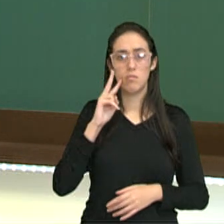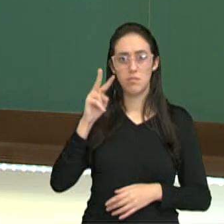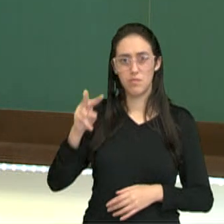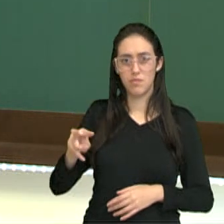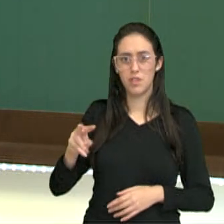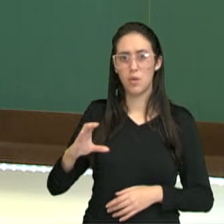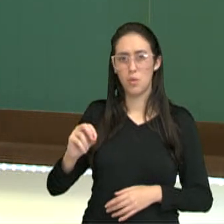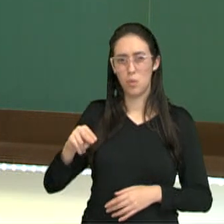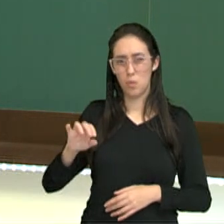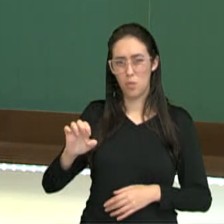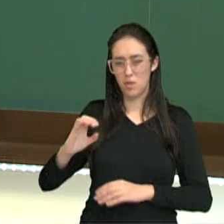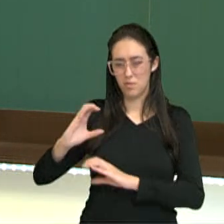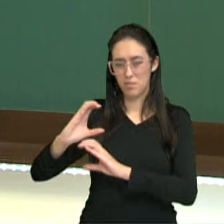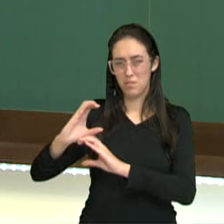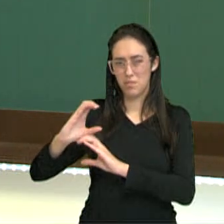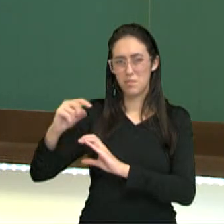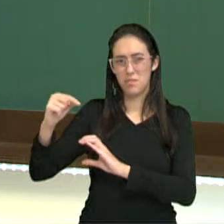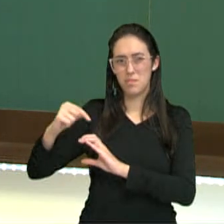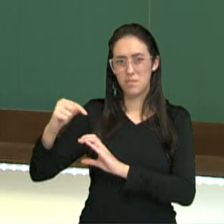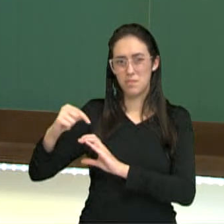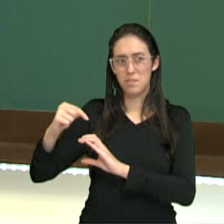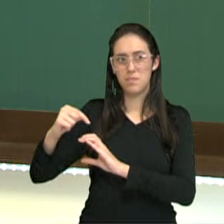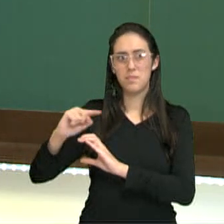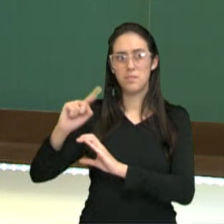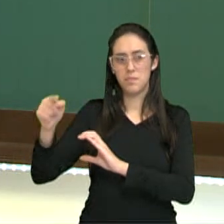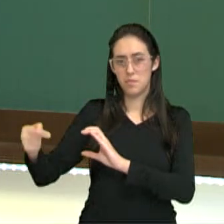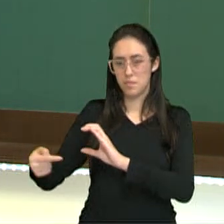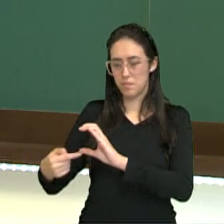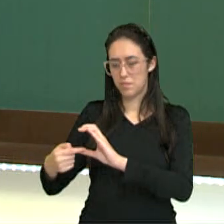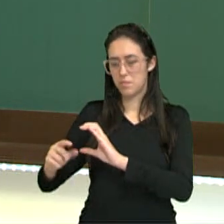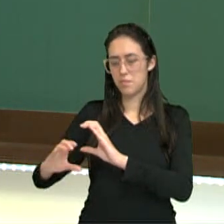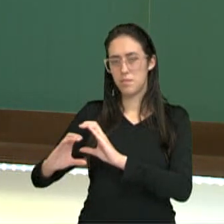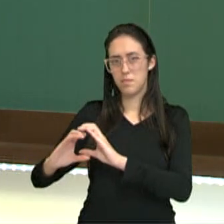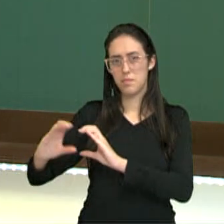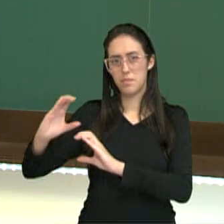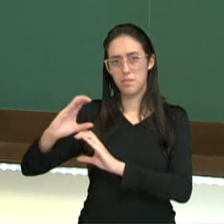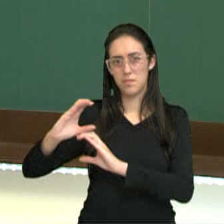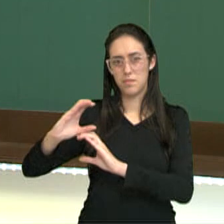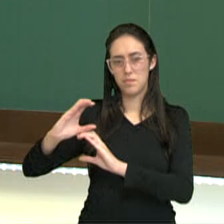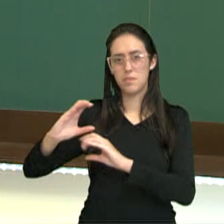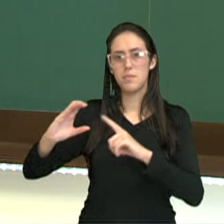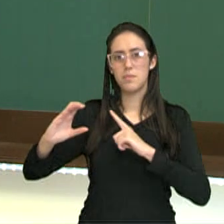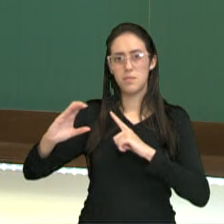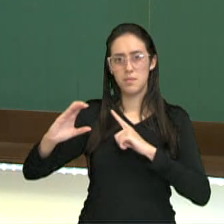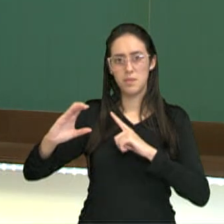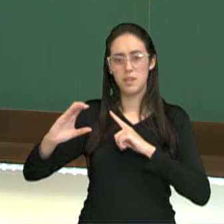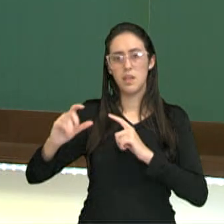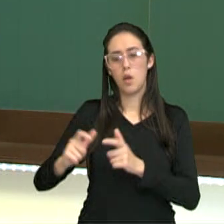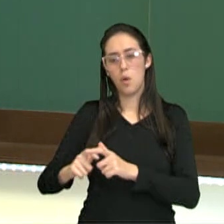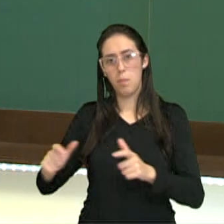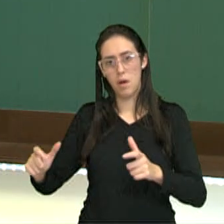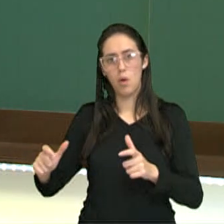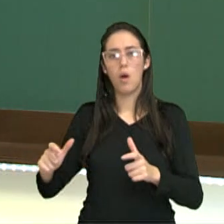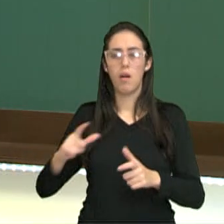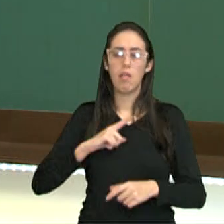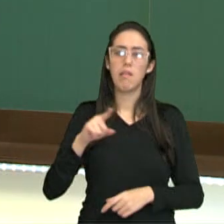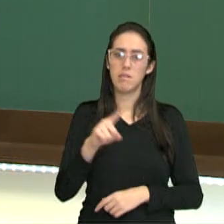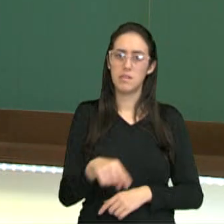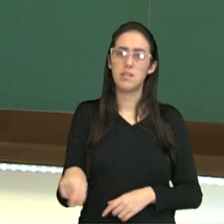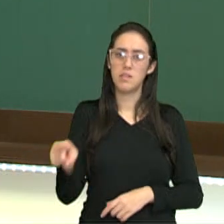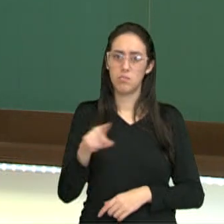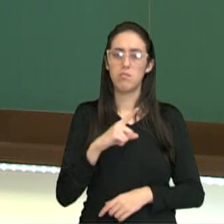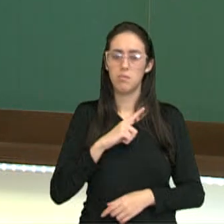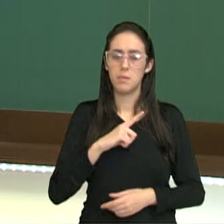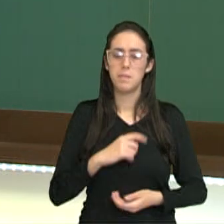aqui, formou uma base menor, que é um círculo, e uma base maior, que também é um outro círculo